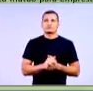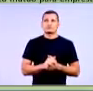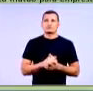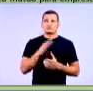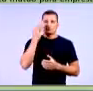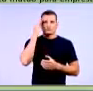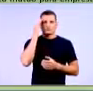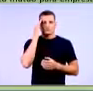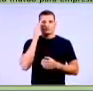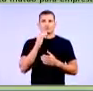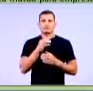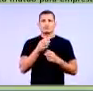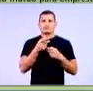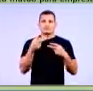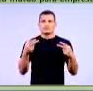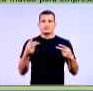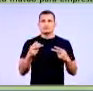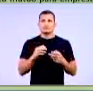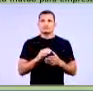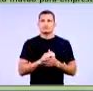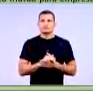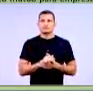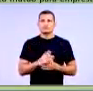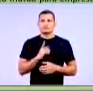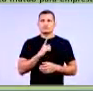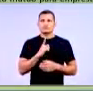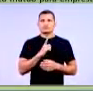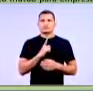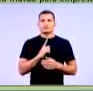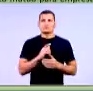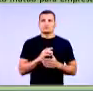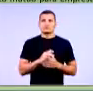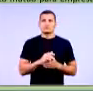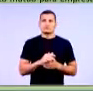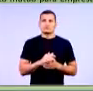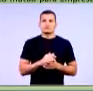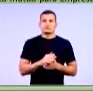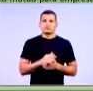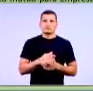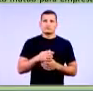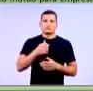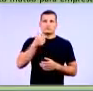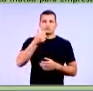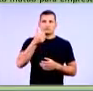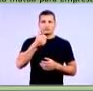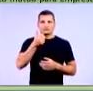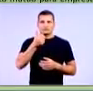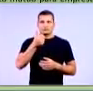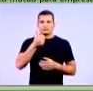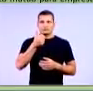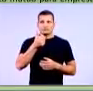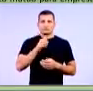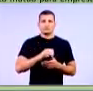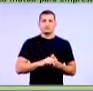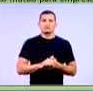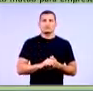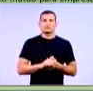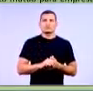compreende as seguintes atividades. E aí nós temos a primeira atividade, levantamento de